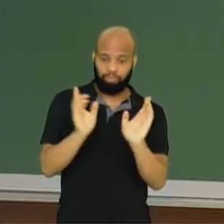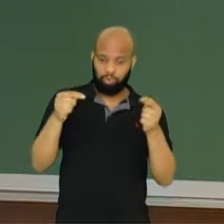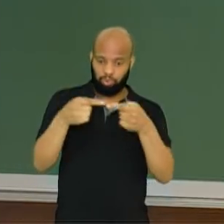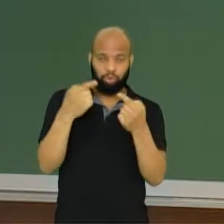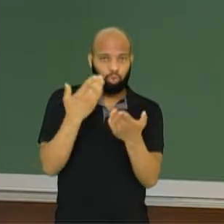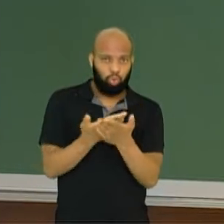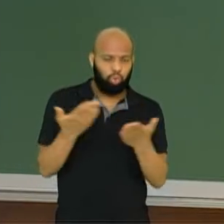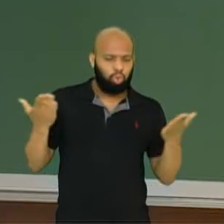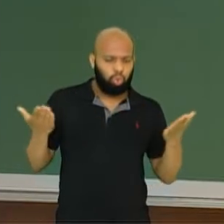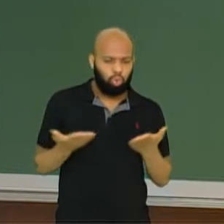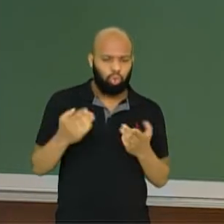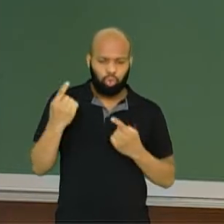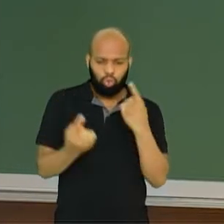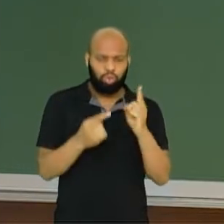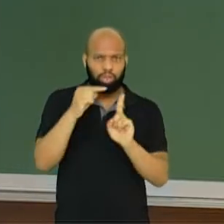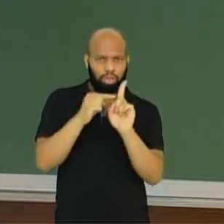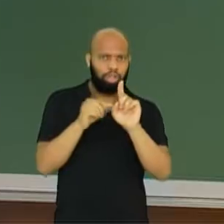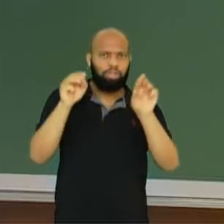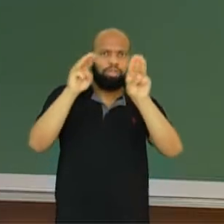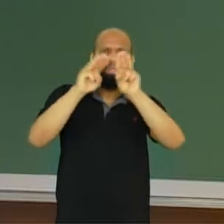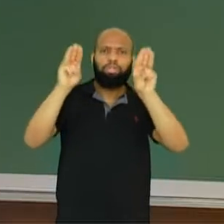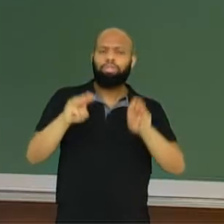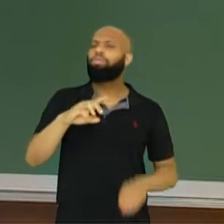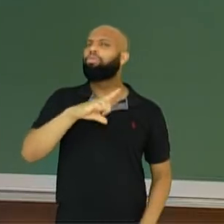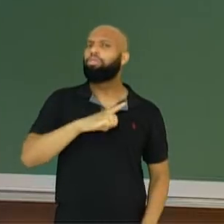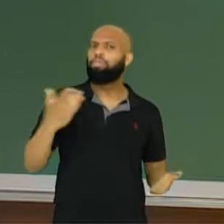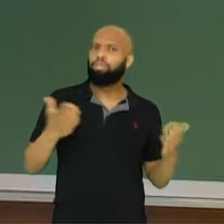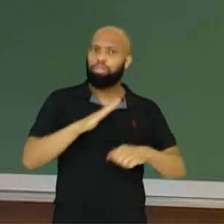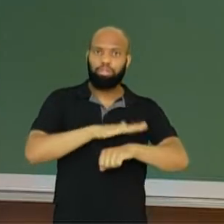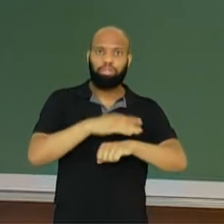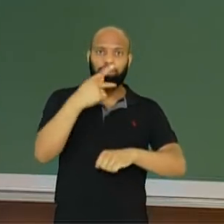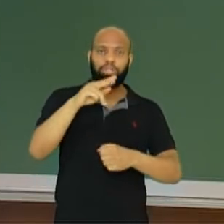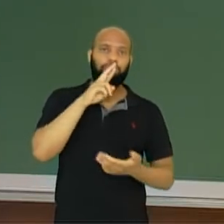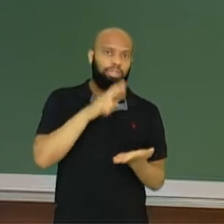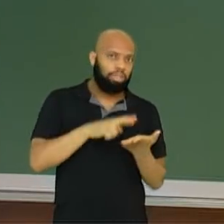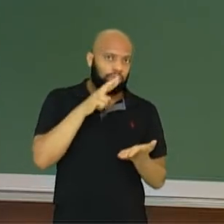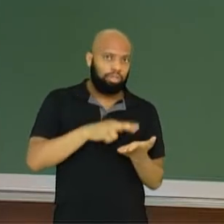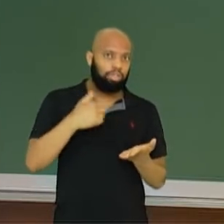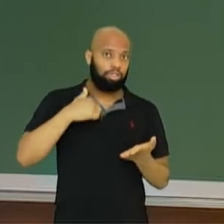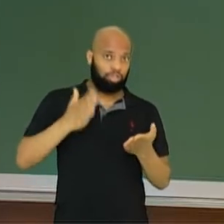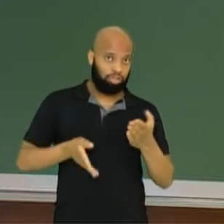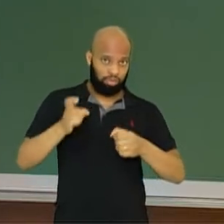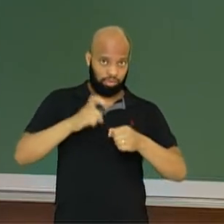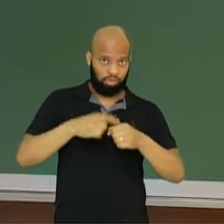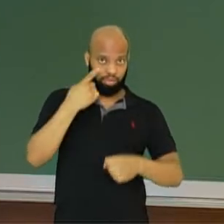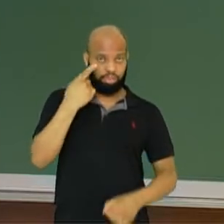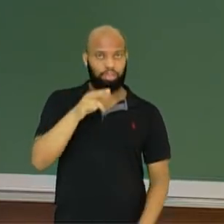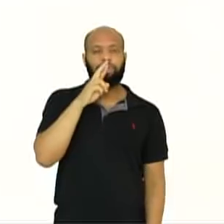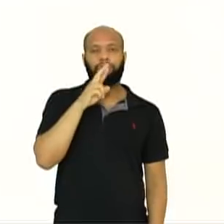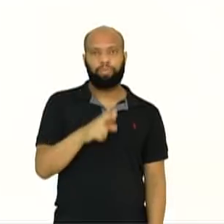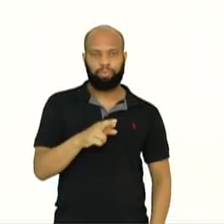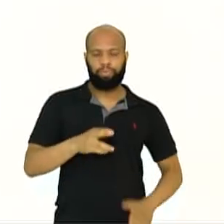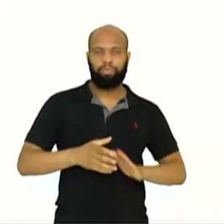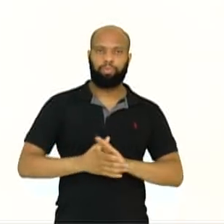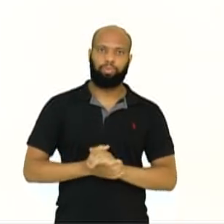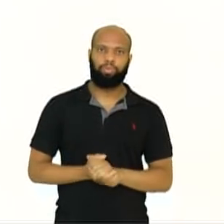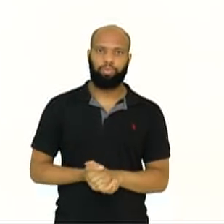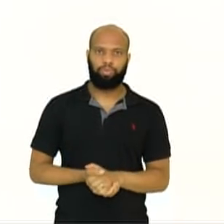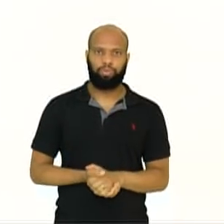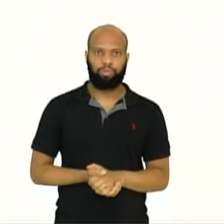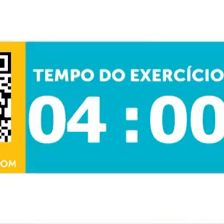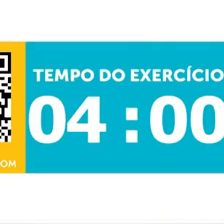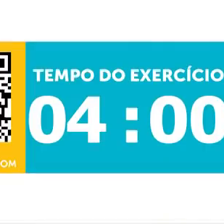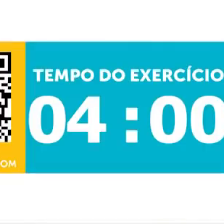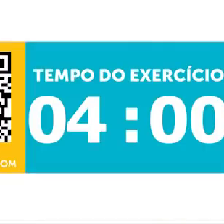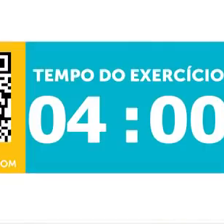estudo, quais são os tipos de museus existentes? Agora é com vocês, galerinha. Responda aí bem bacana aí no caderno de vocês. Daqui a pouquinho nós